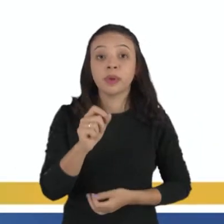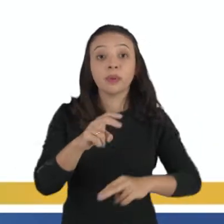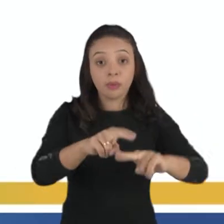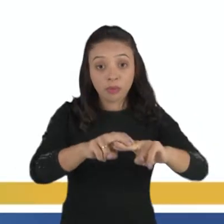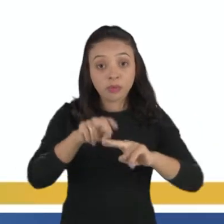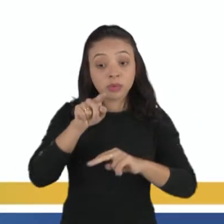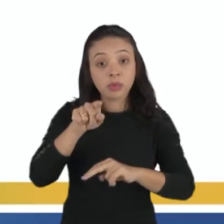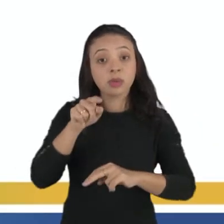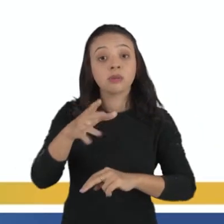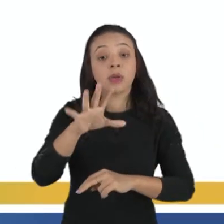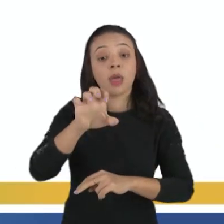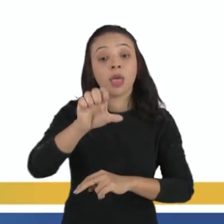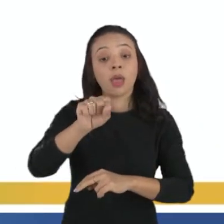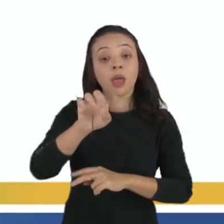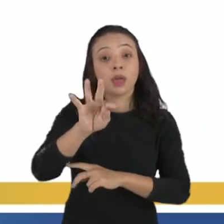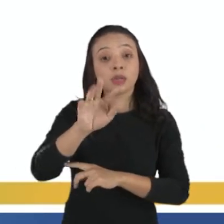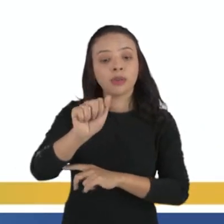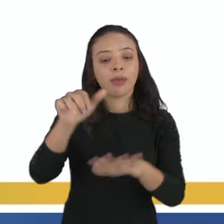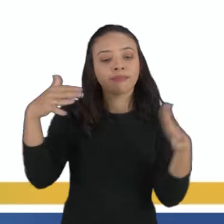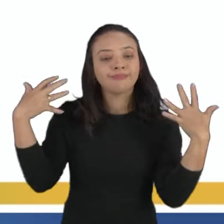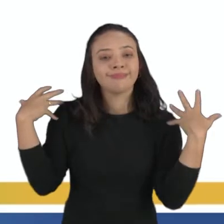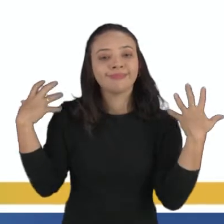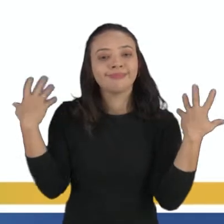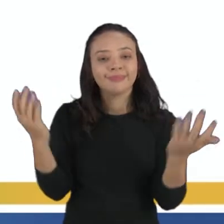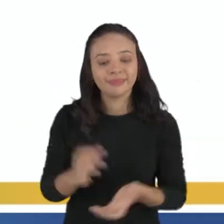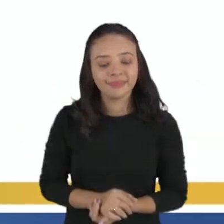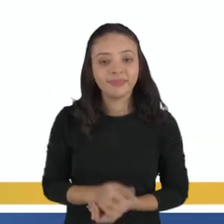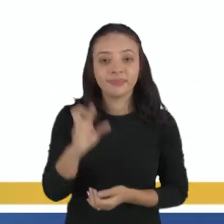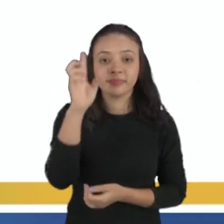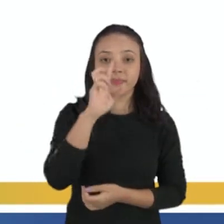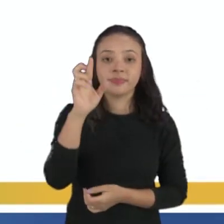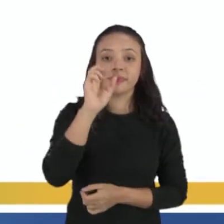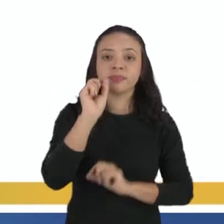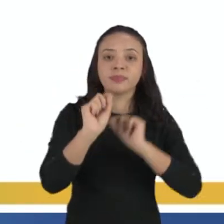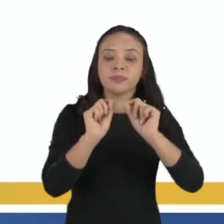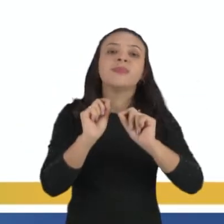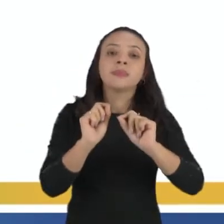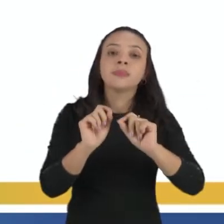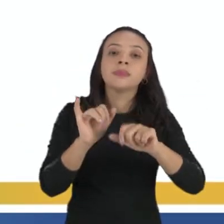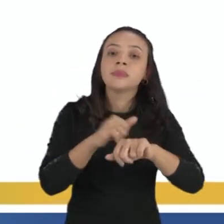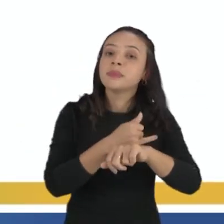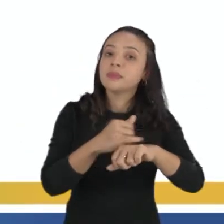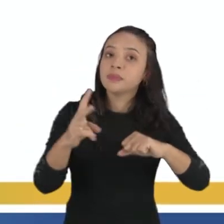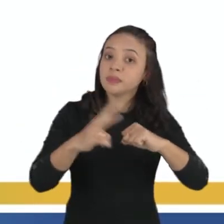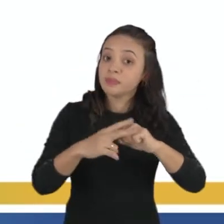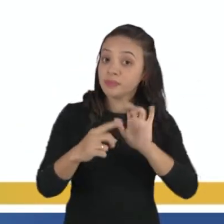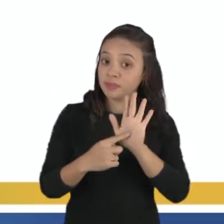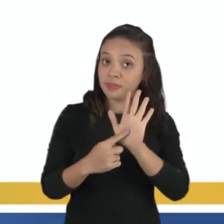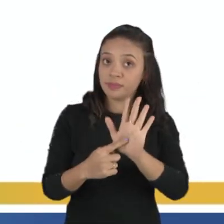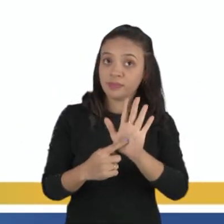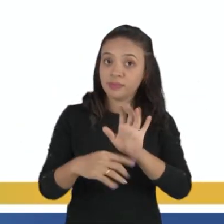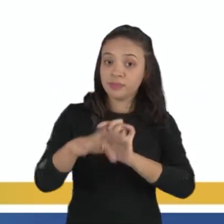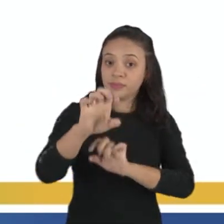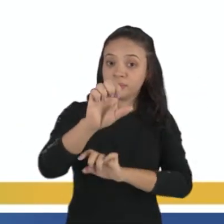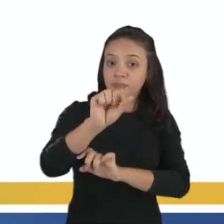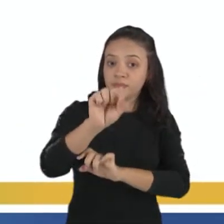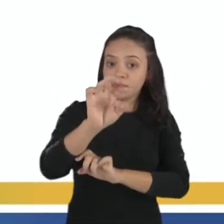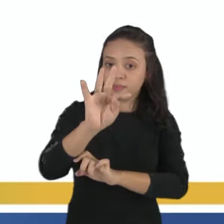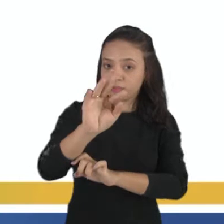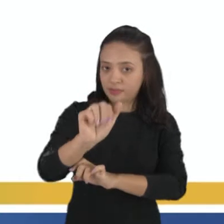isso que você está todo pimpão. Observem, gente, a forma verbal destacada.